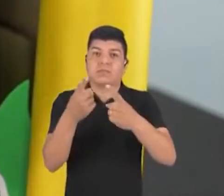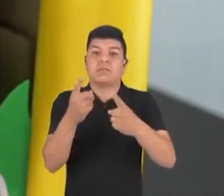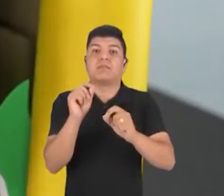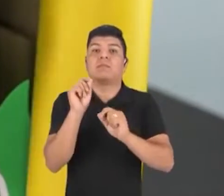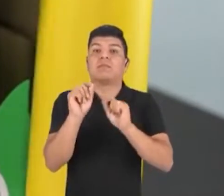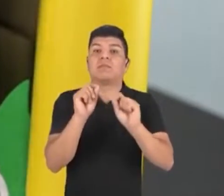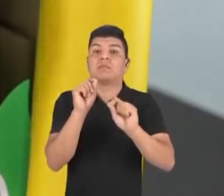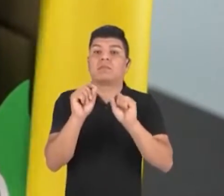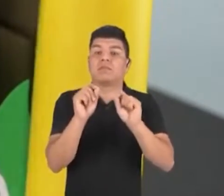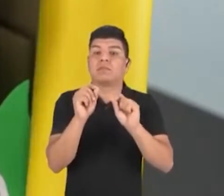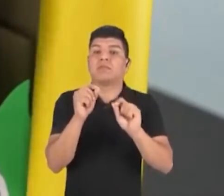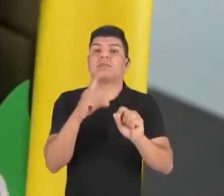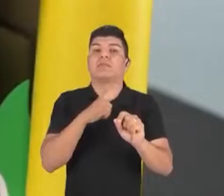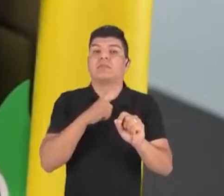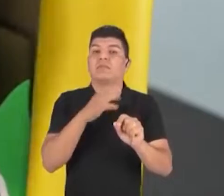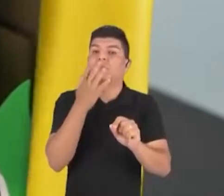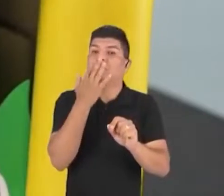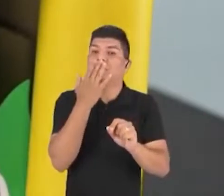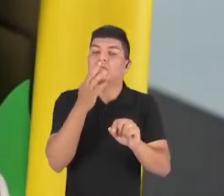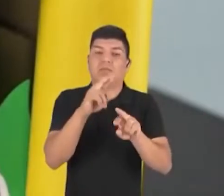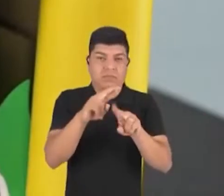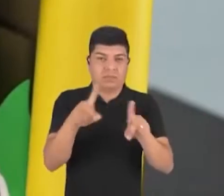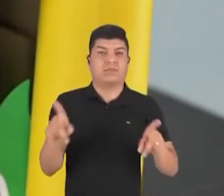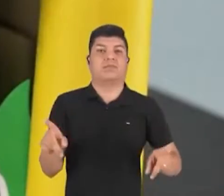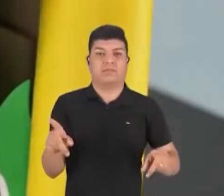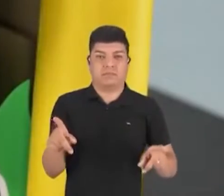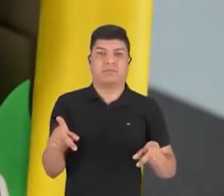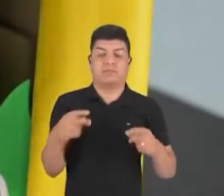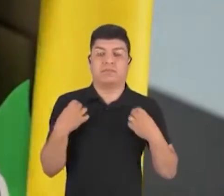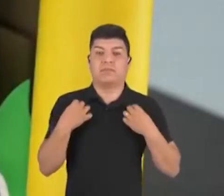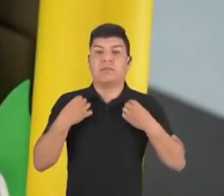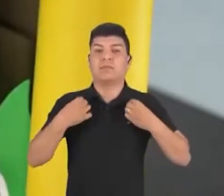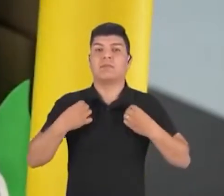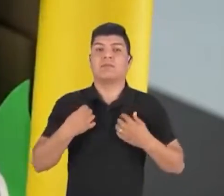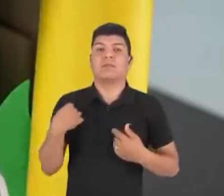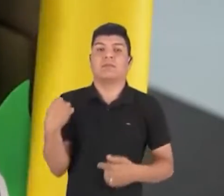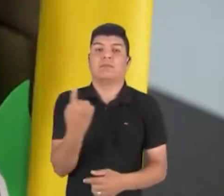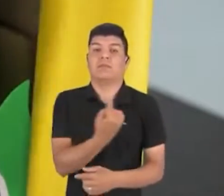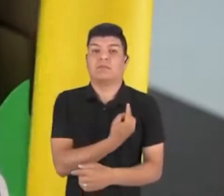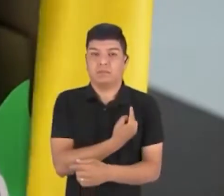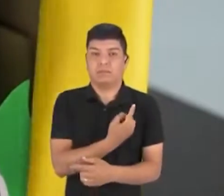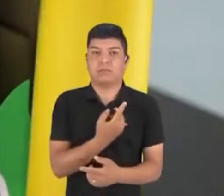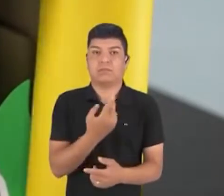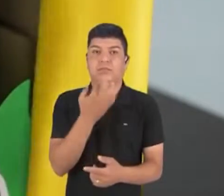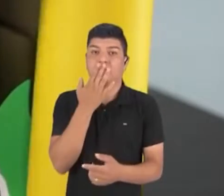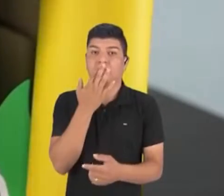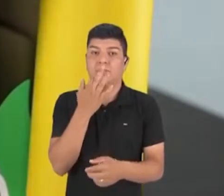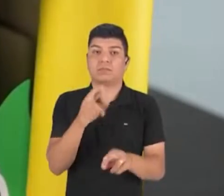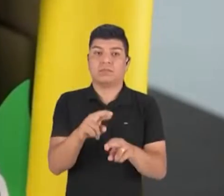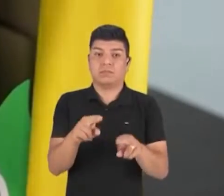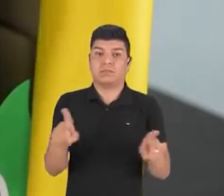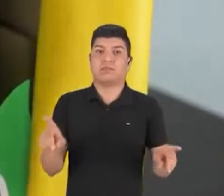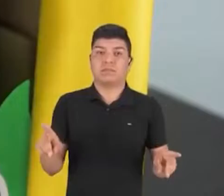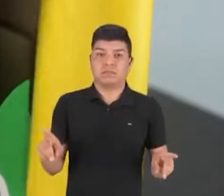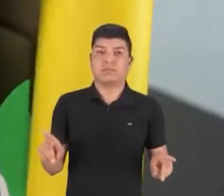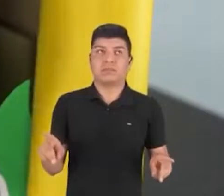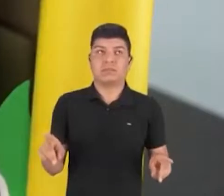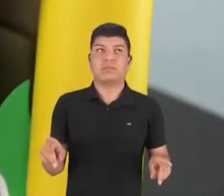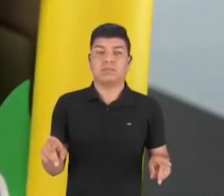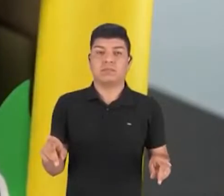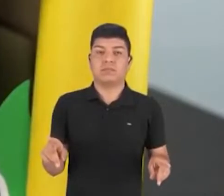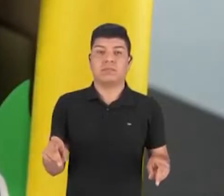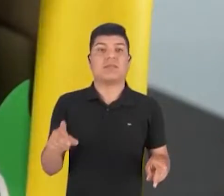depois nós temos cores diferentes nós somos de cores e